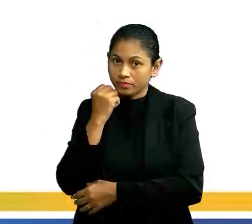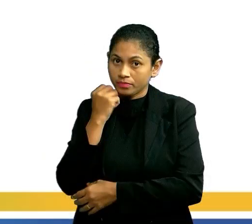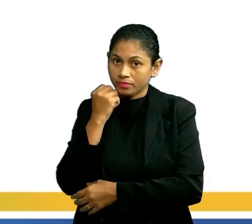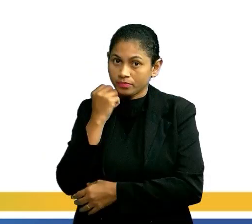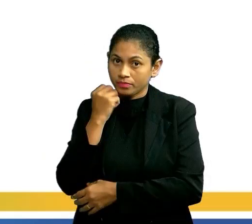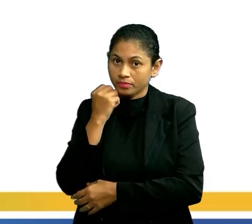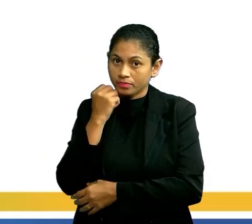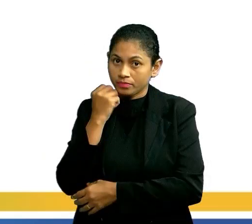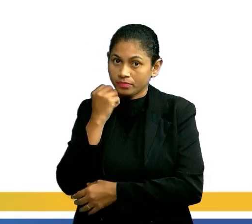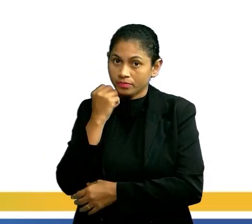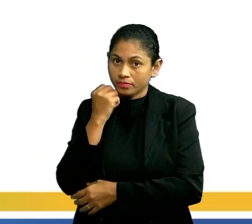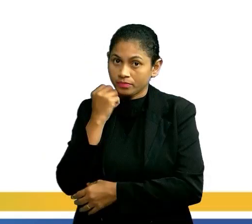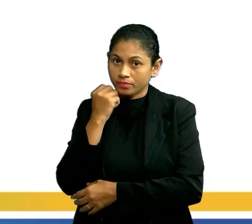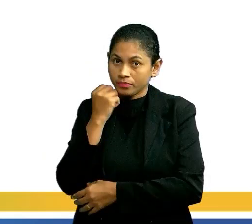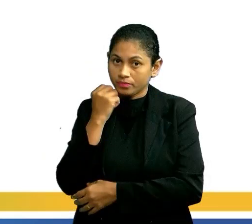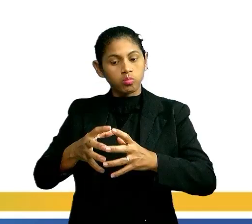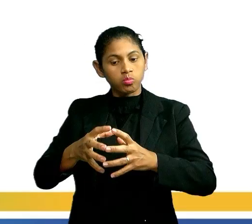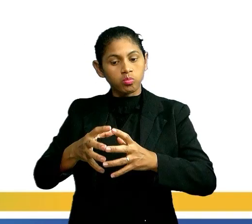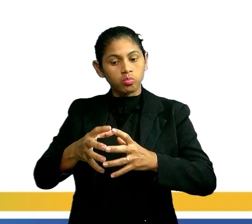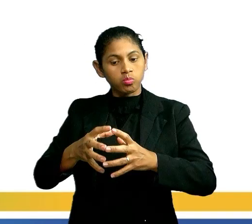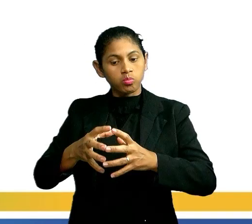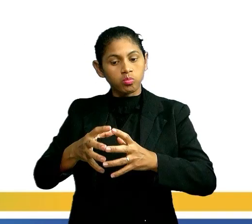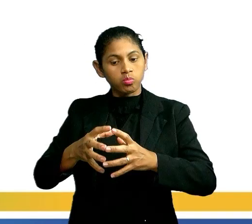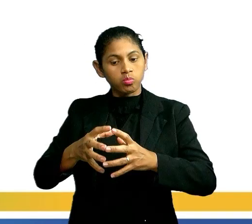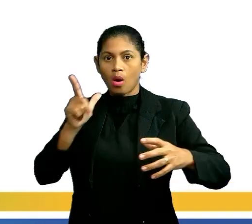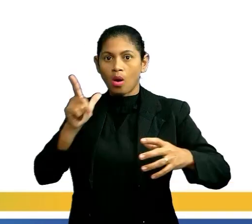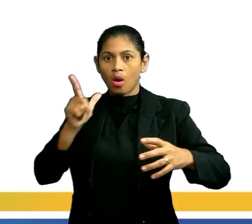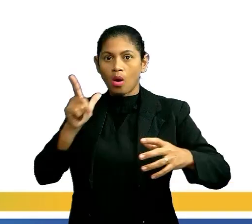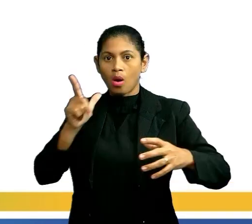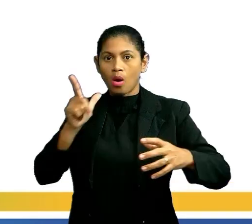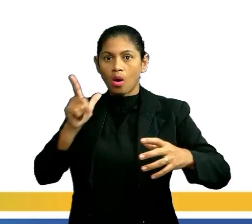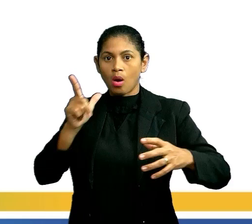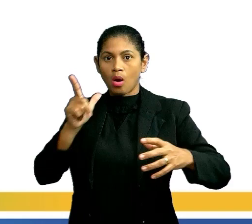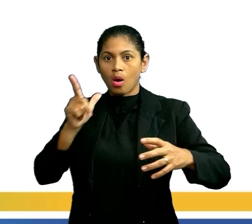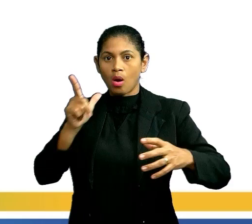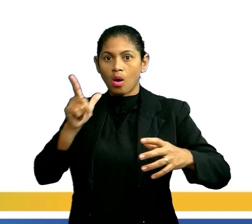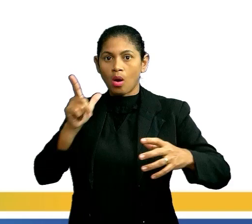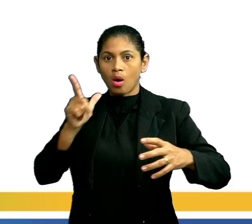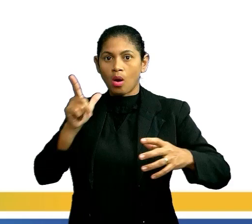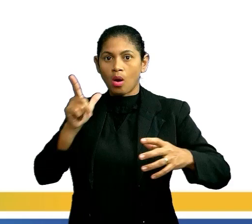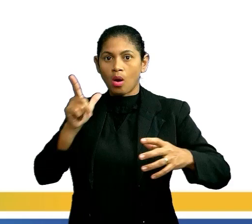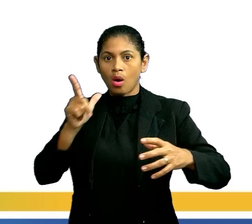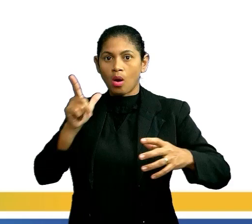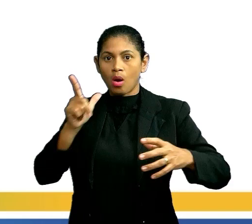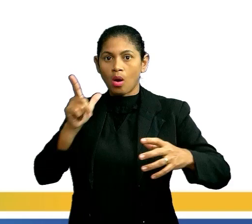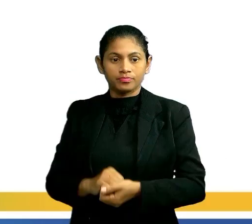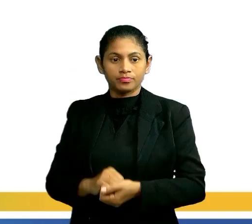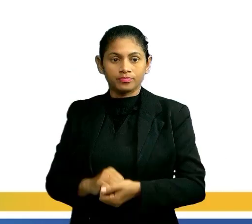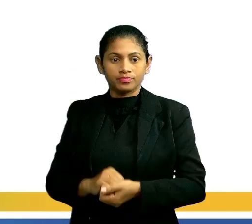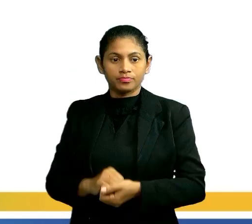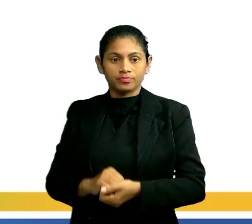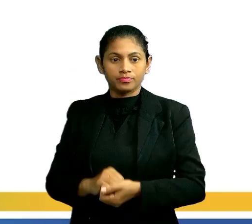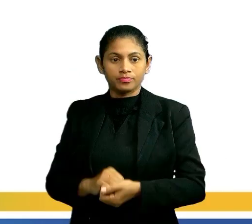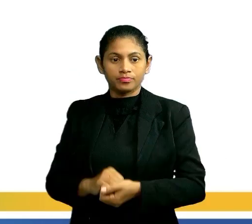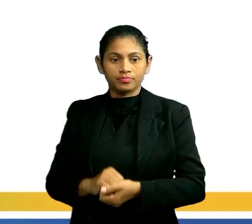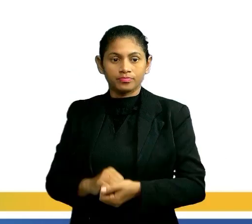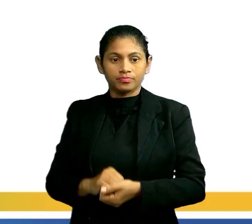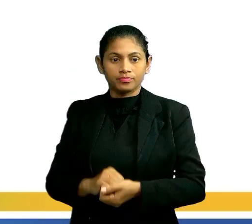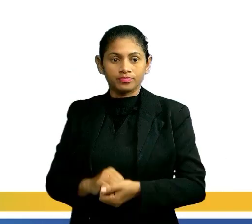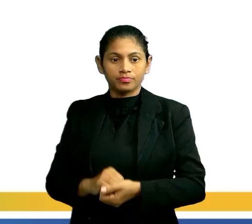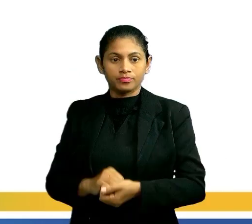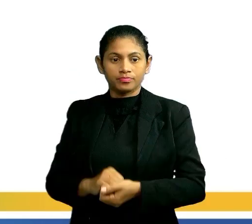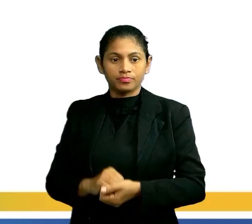desse tanque e manter a sua altura. Quer dizer que a altura de 2 vai permanecer, de modo que ele comporte 900